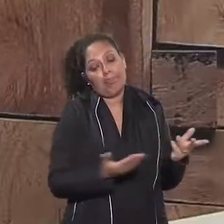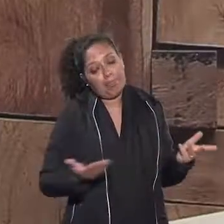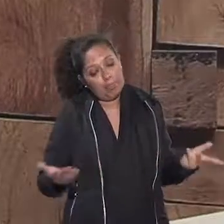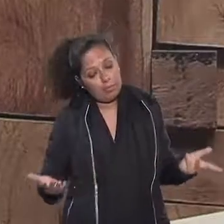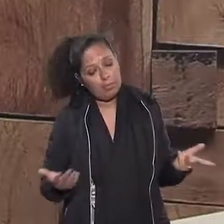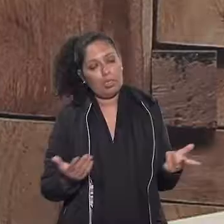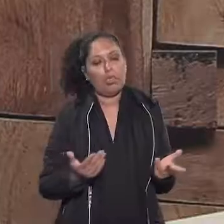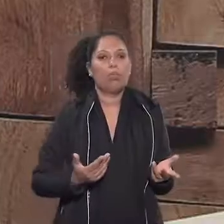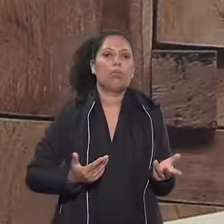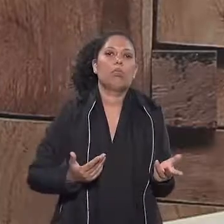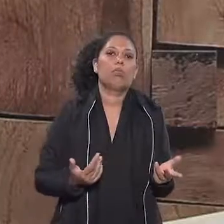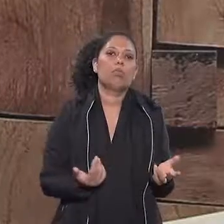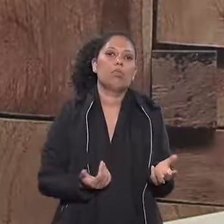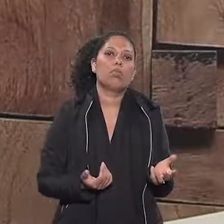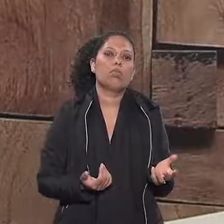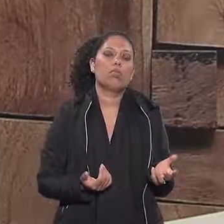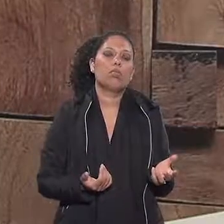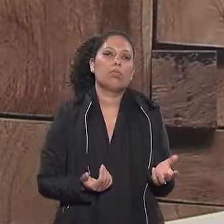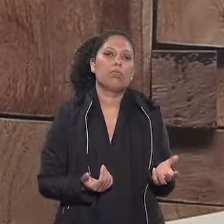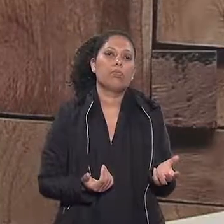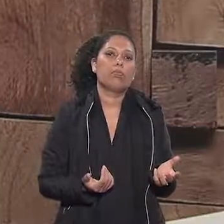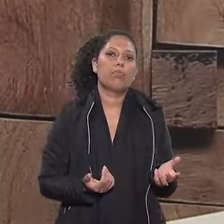Então, isso é uma coisa muito